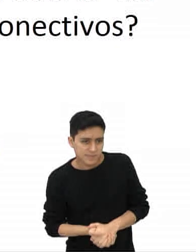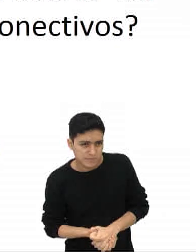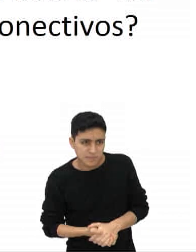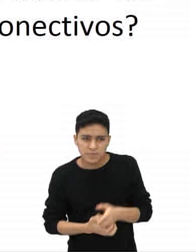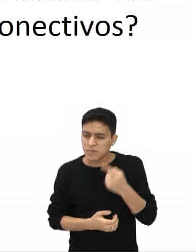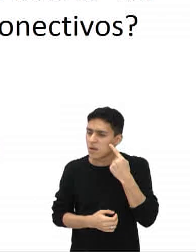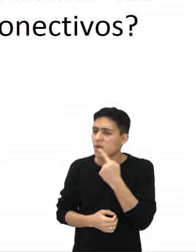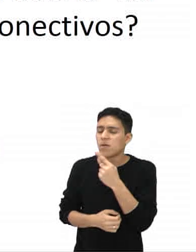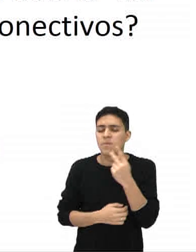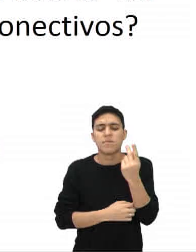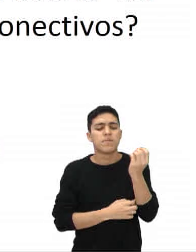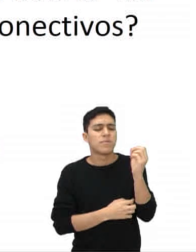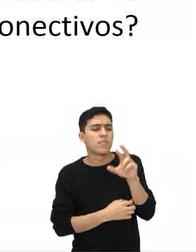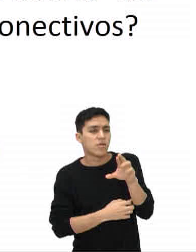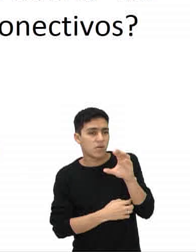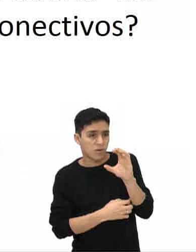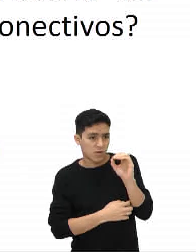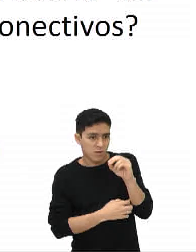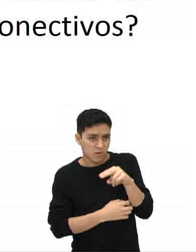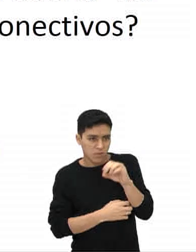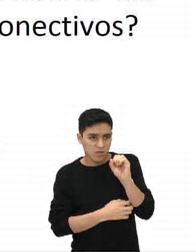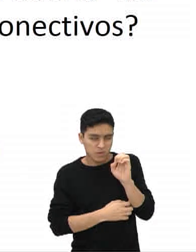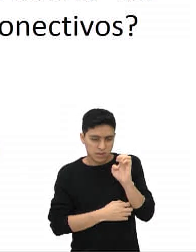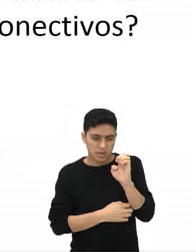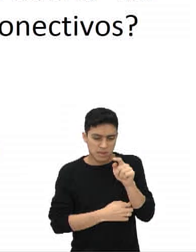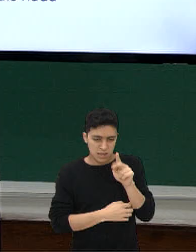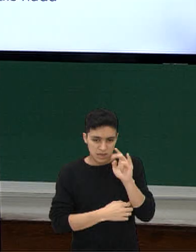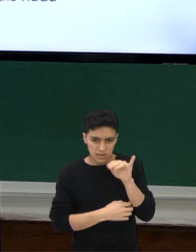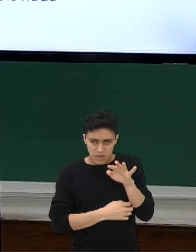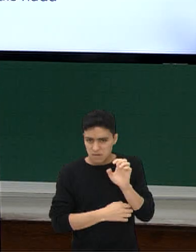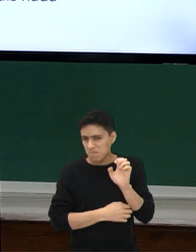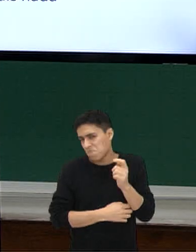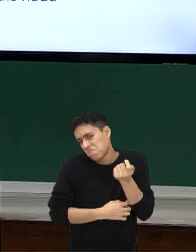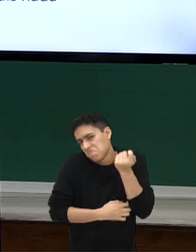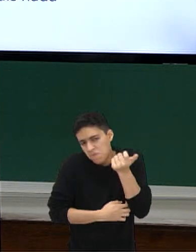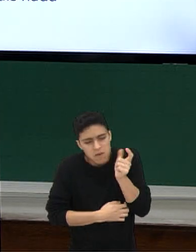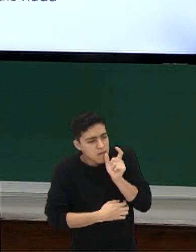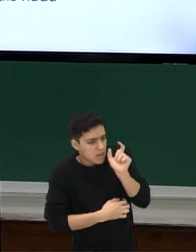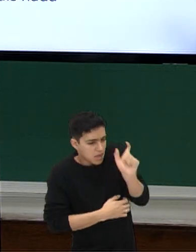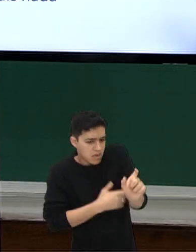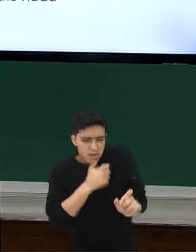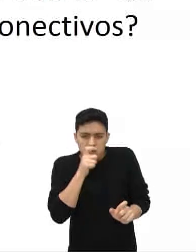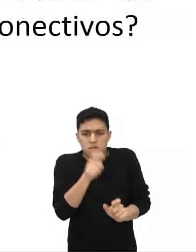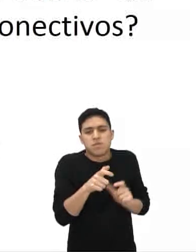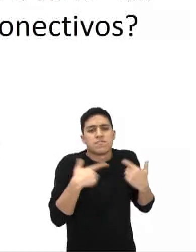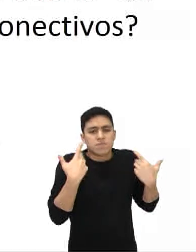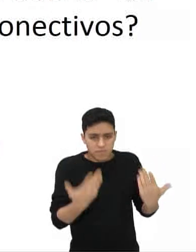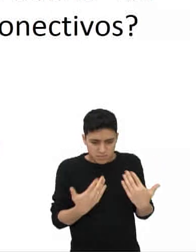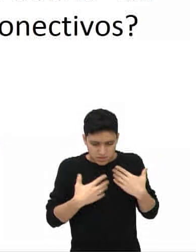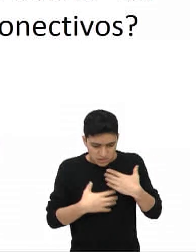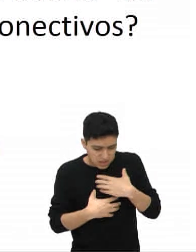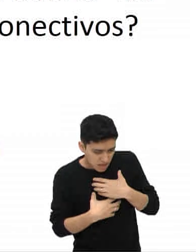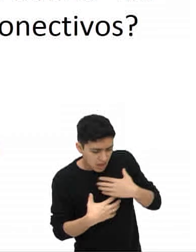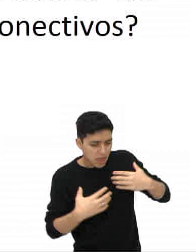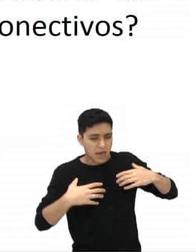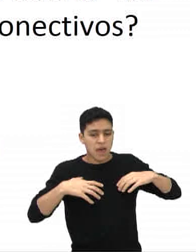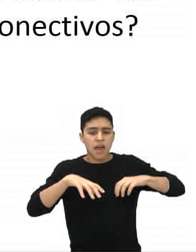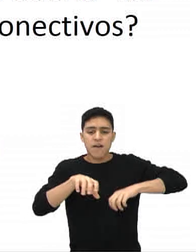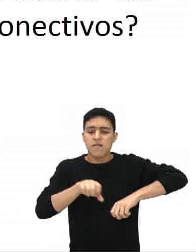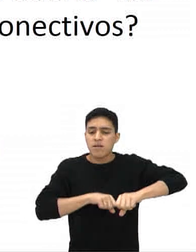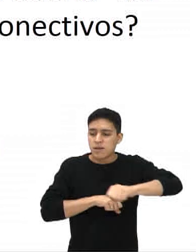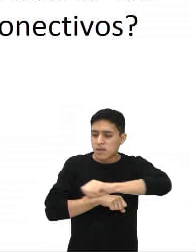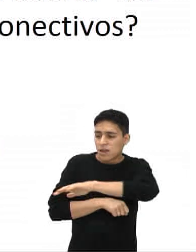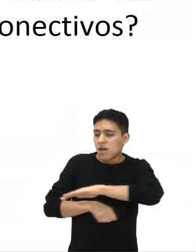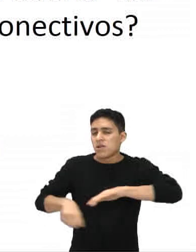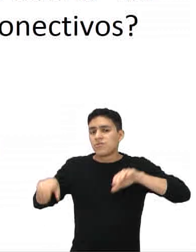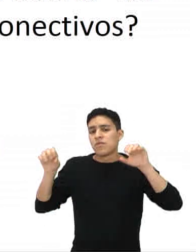por conseguinte, é um conectivo que você não usa muito, né? No dia a dia você não fala, né? A formação educacional dos